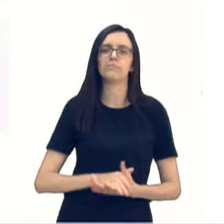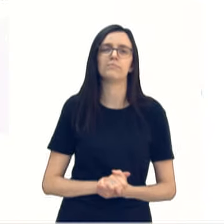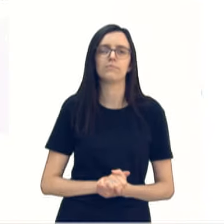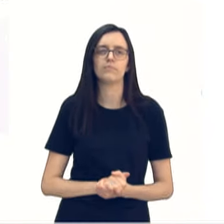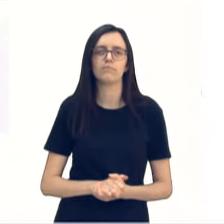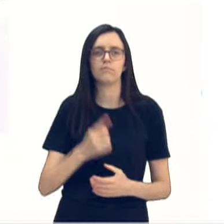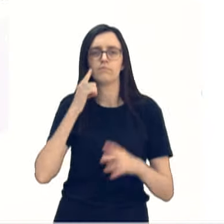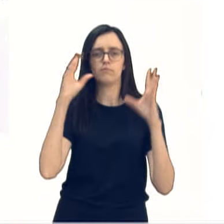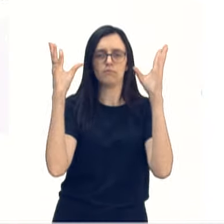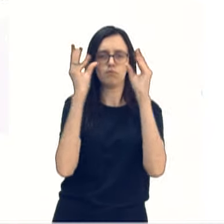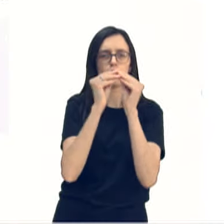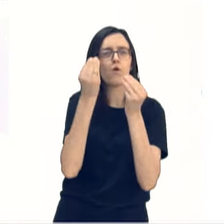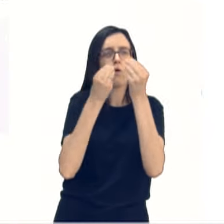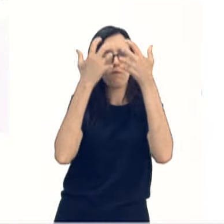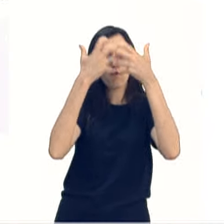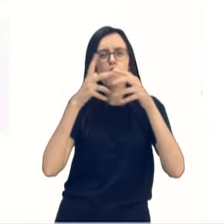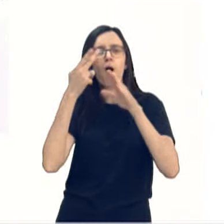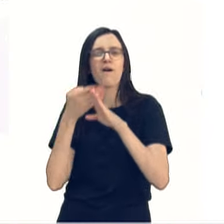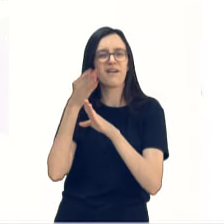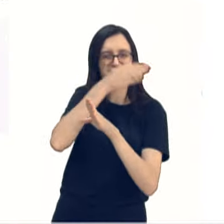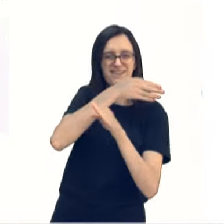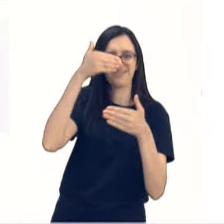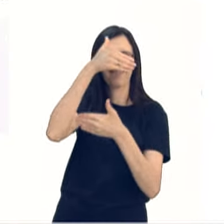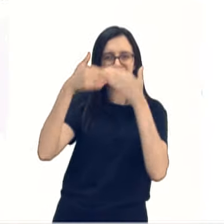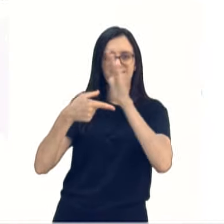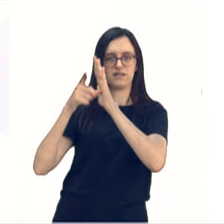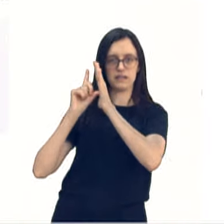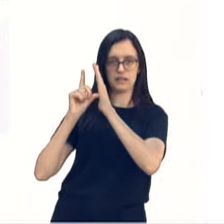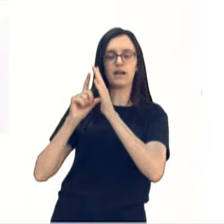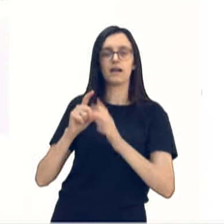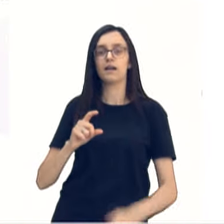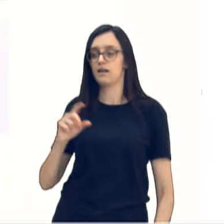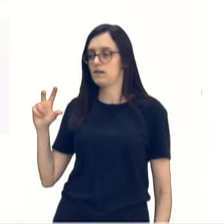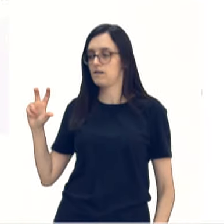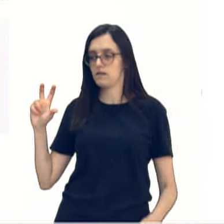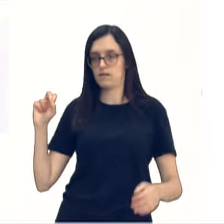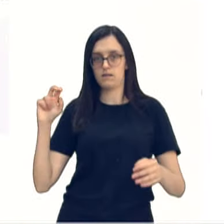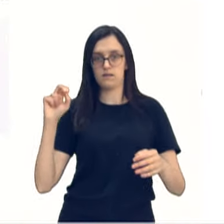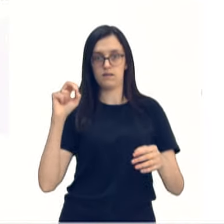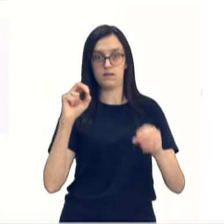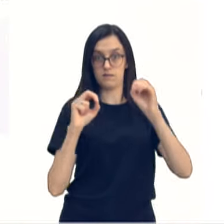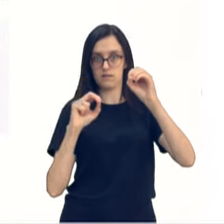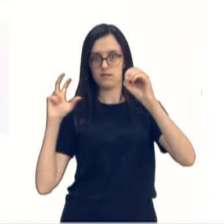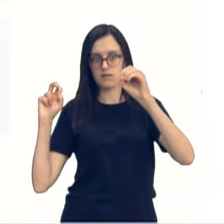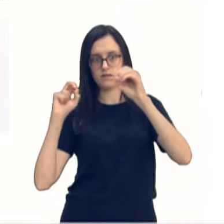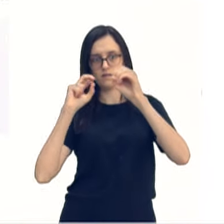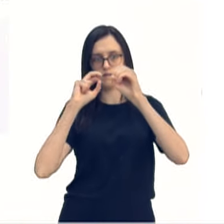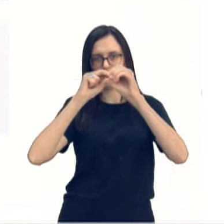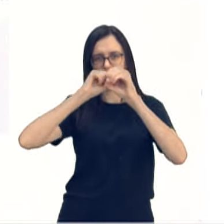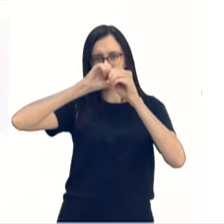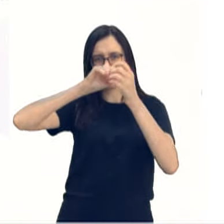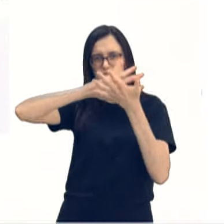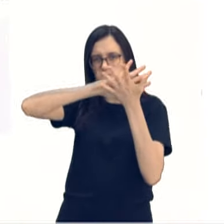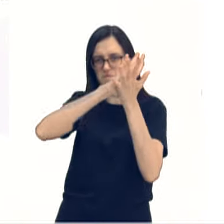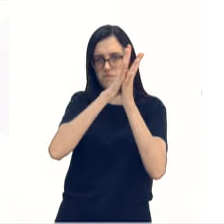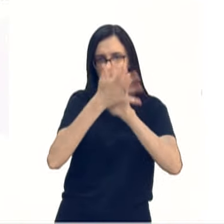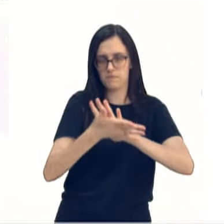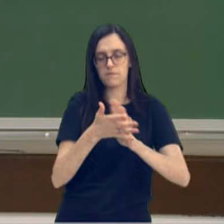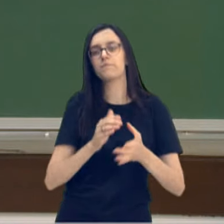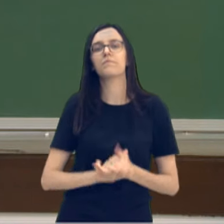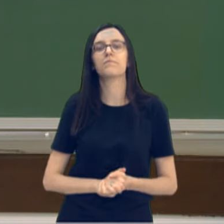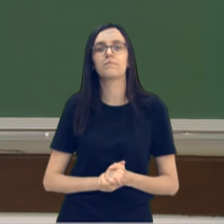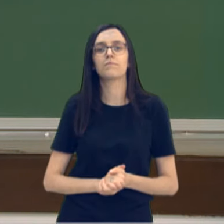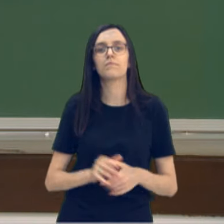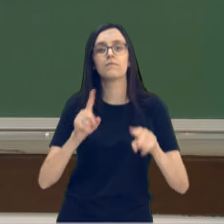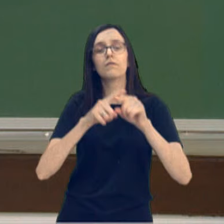um resuminho do ciclo lítico ainda, né? Então entrando o DNA, ocupando a célula e destruindo a célula. Mas pode acontecer do DNA do vírus